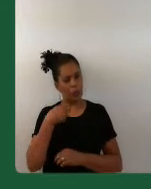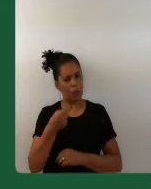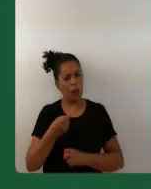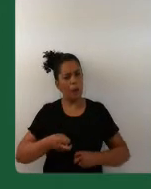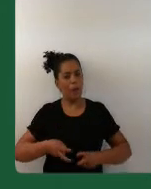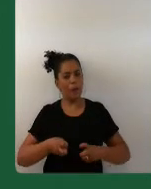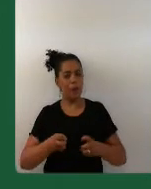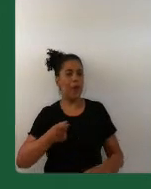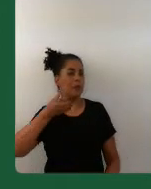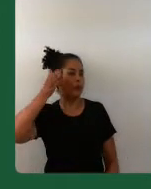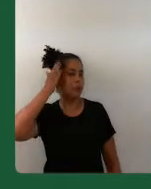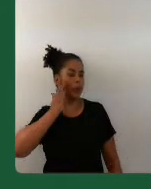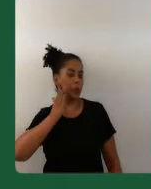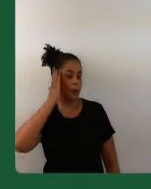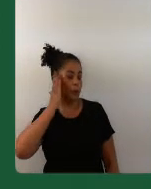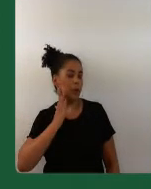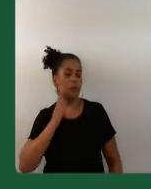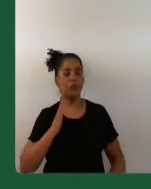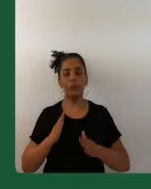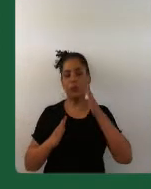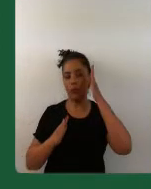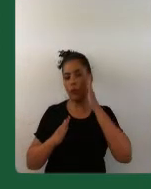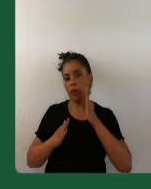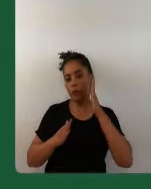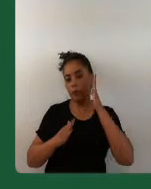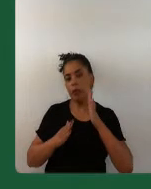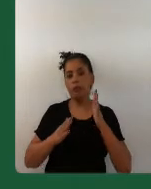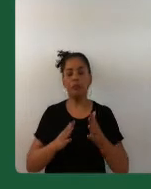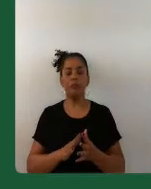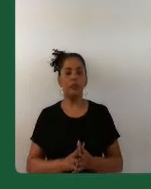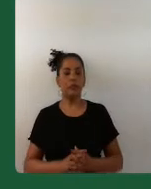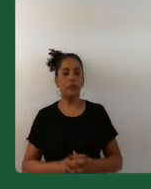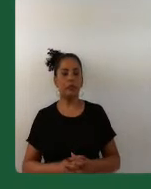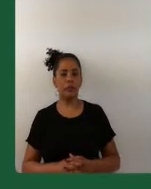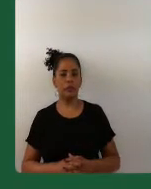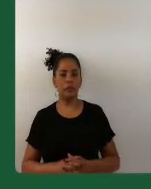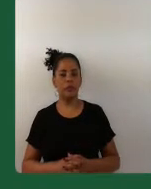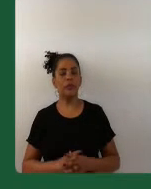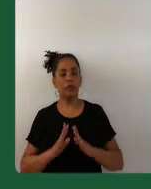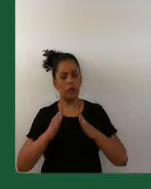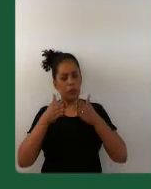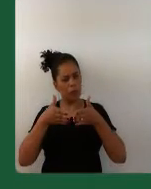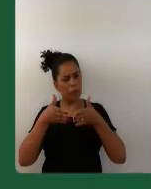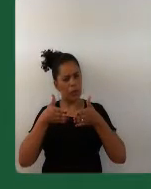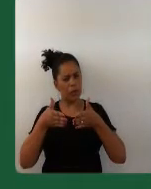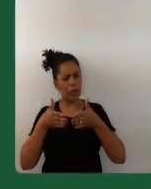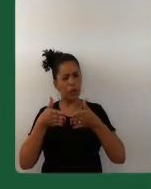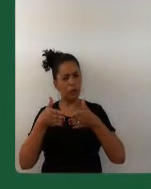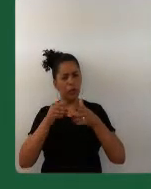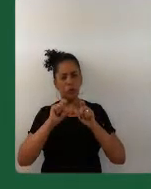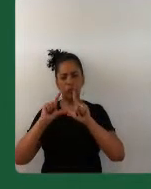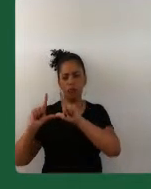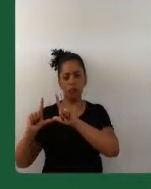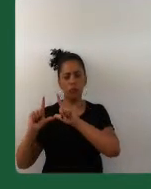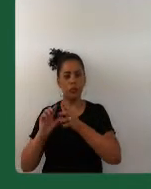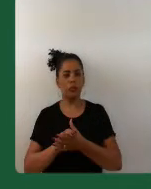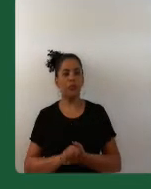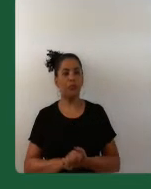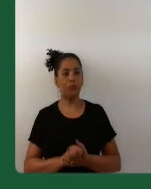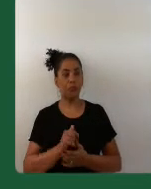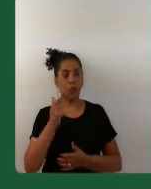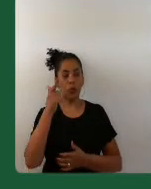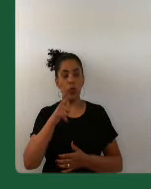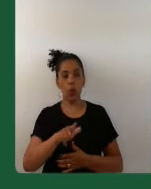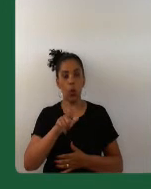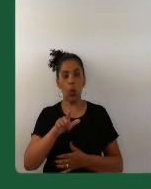e pós-operatório na imagem central à direita. Outra imagem de